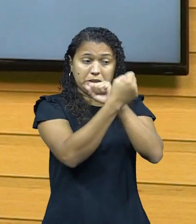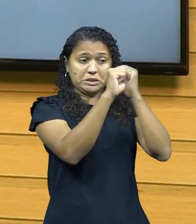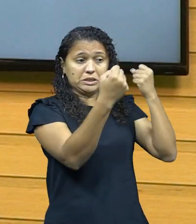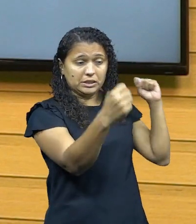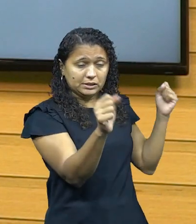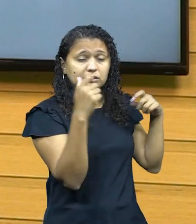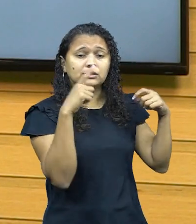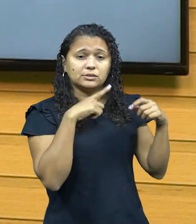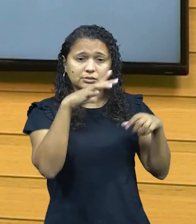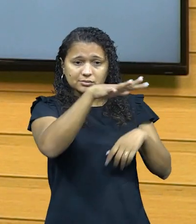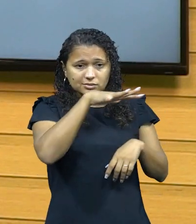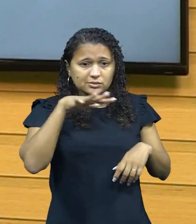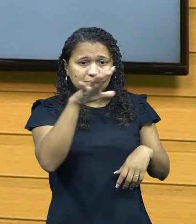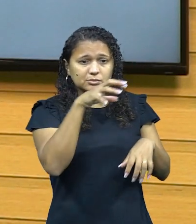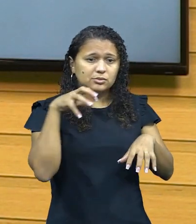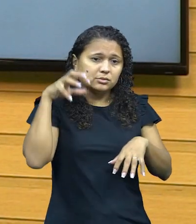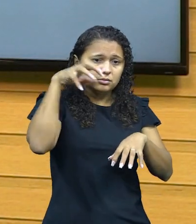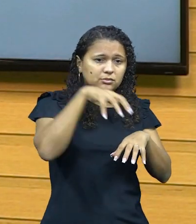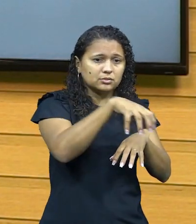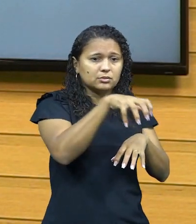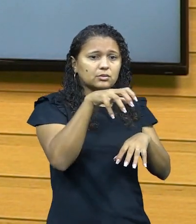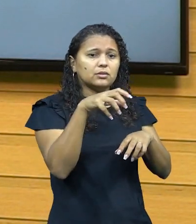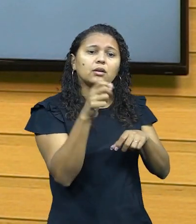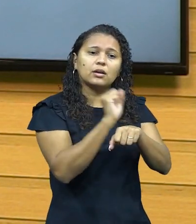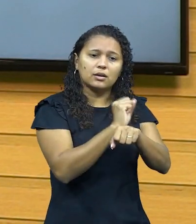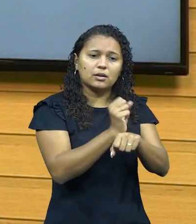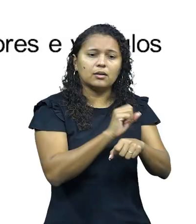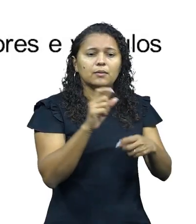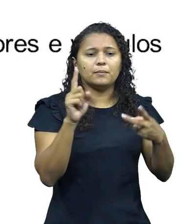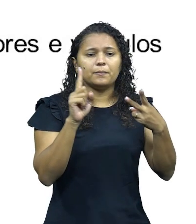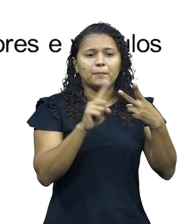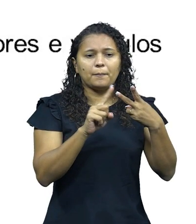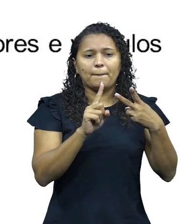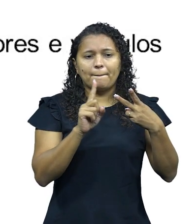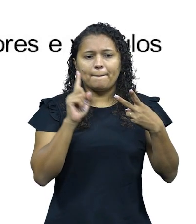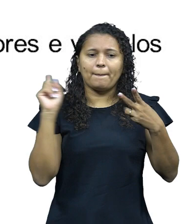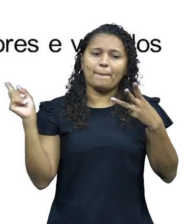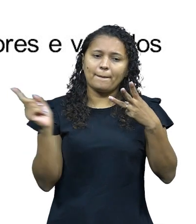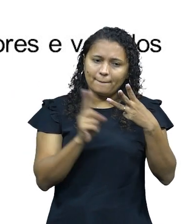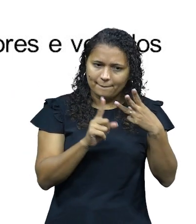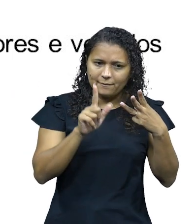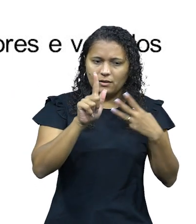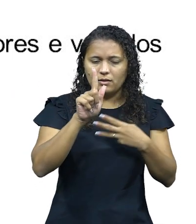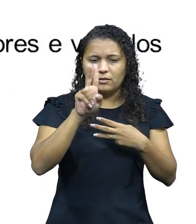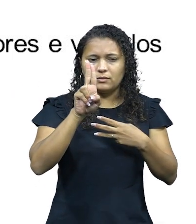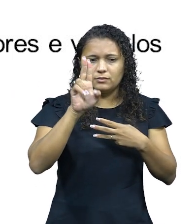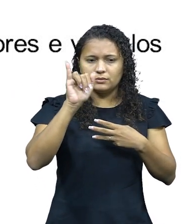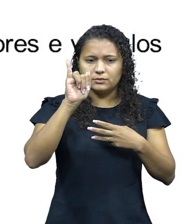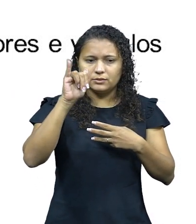bem grande, então ele tem um espaço para você estar colocando os automóveis dentro dele. Nós temos também